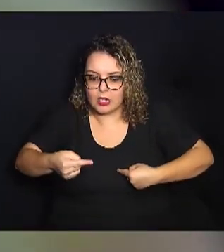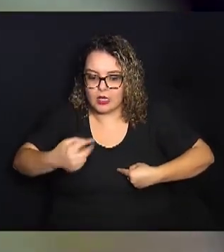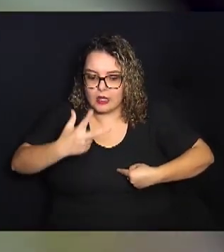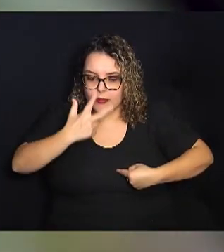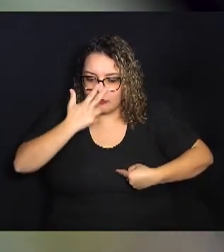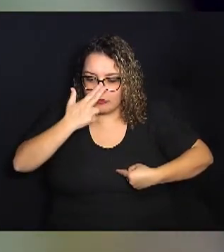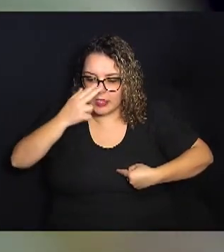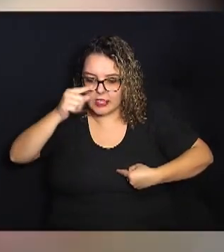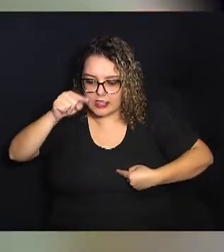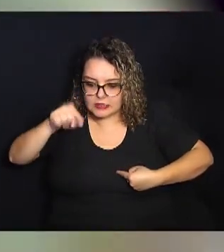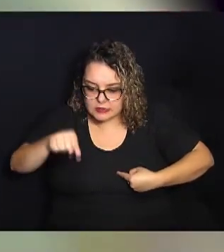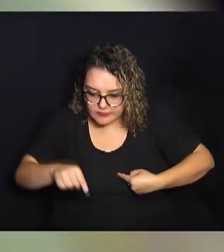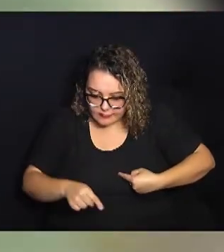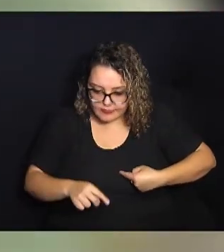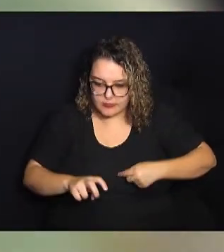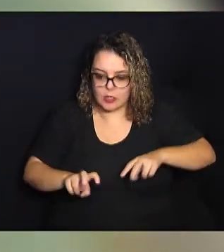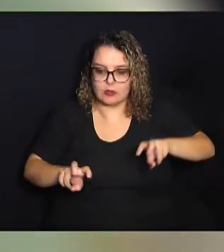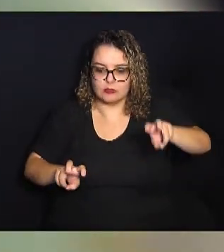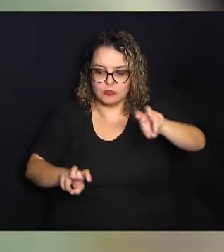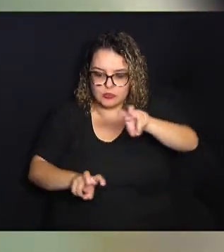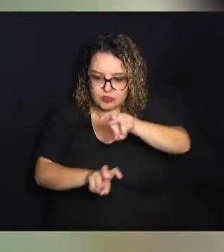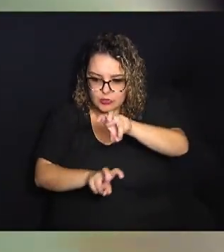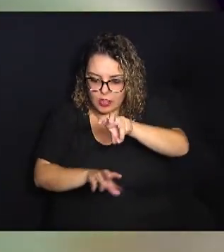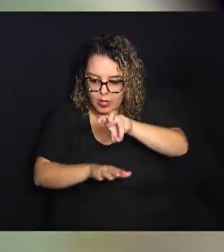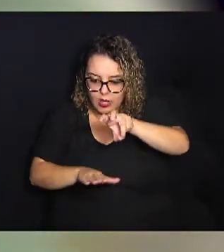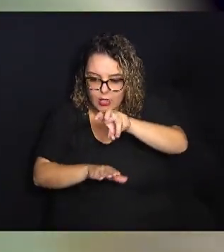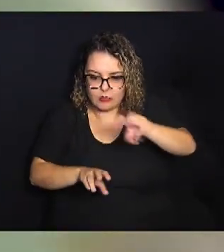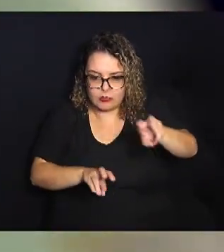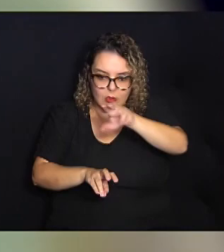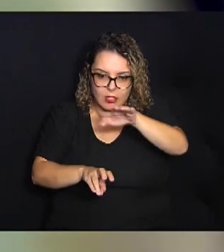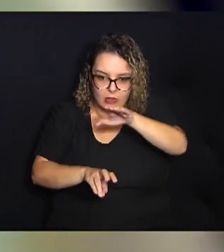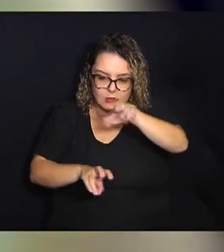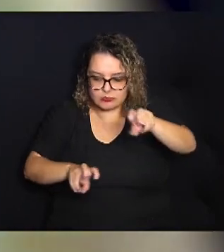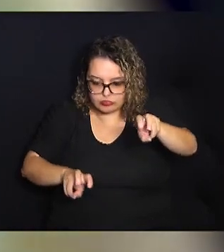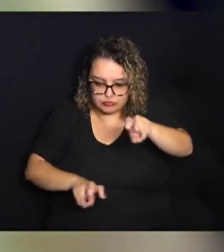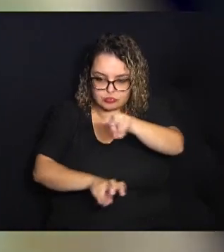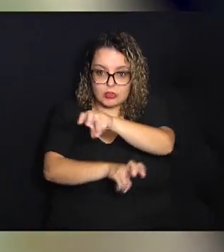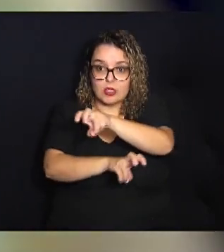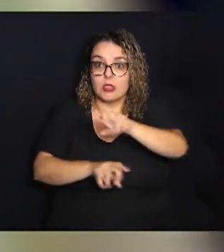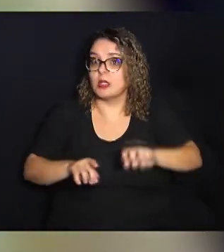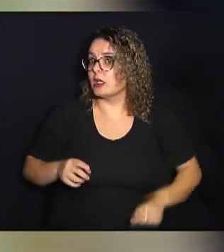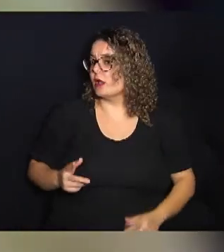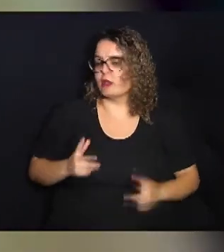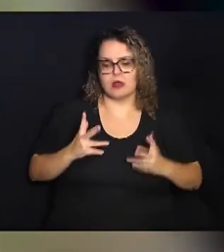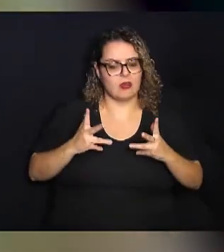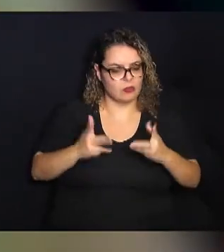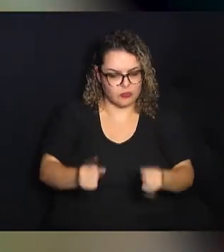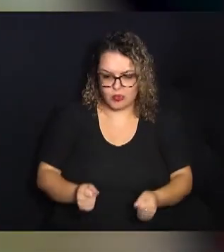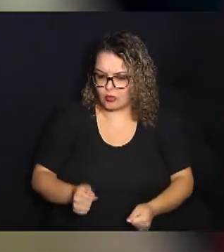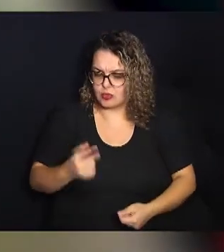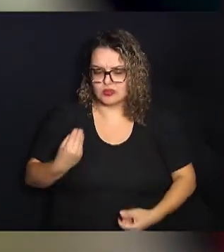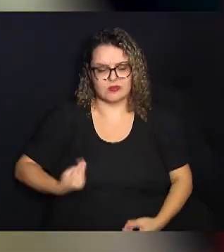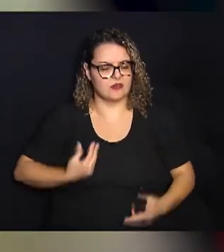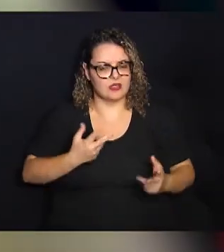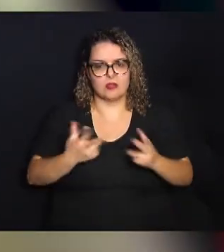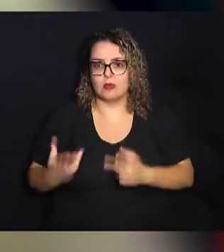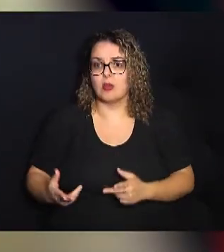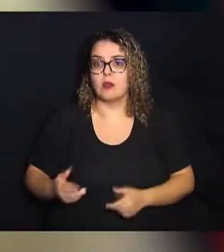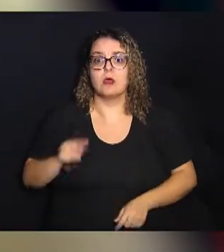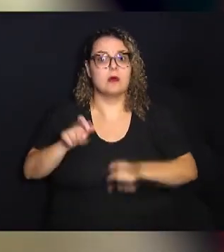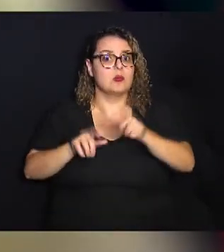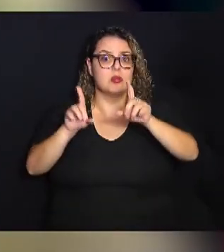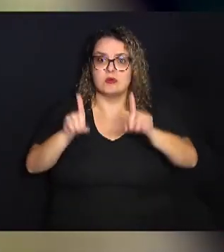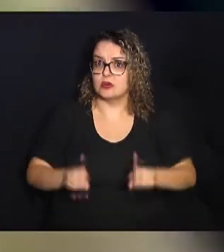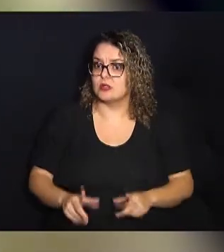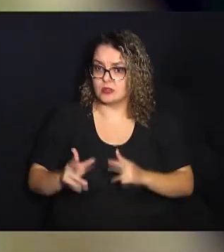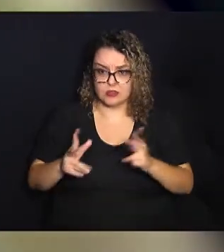É o ciclo, e a vida de todo mundo é assim. E na vida da pessoa com deficiência não é diferente. Ela vai virando, a gente chega no mesmo ponto